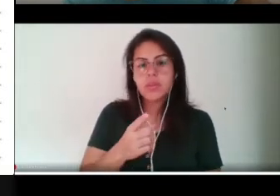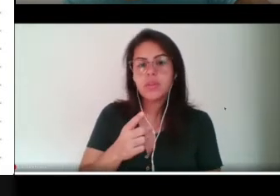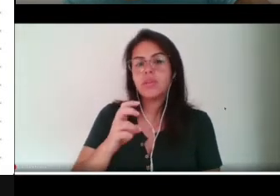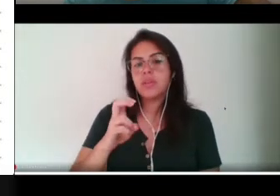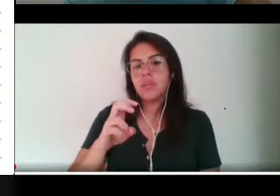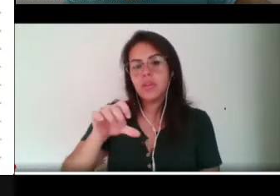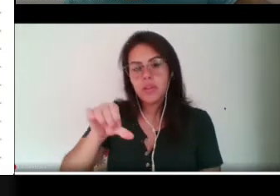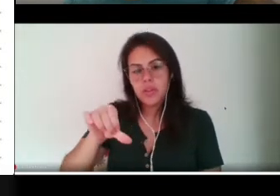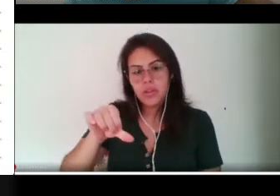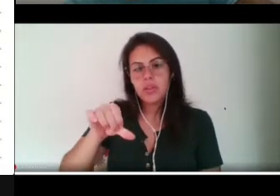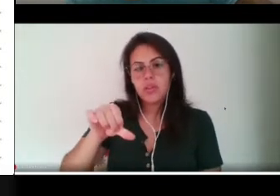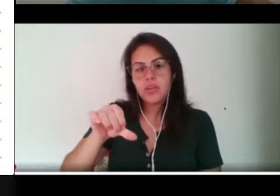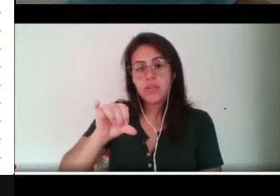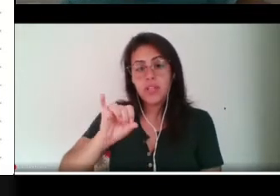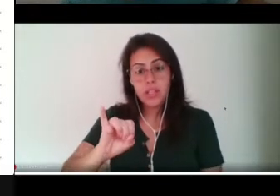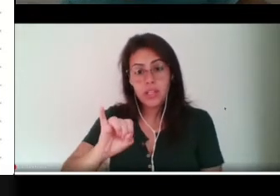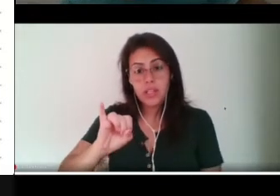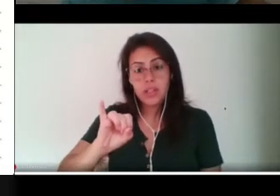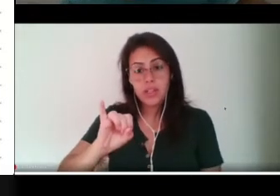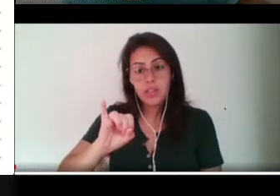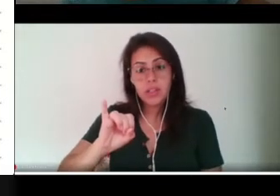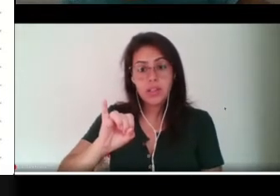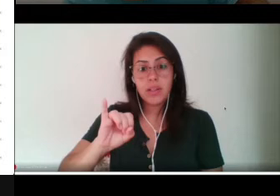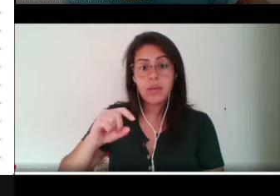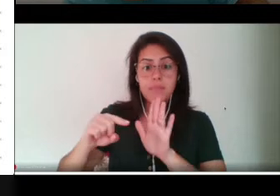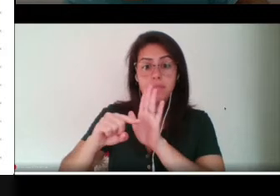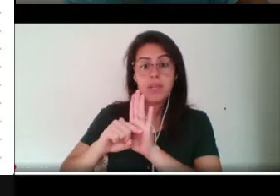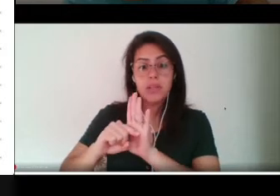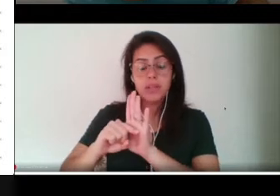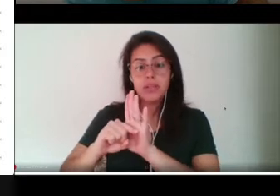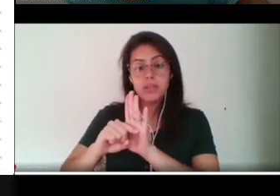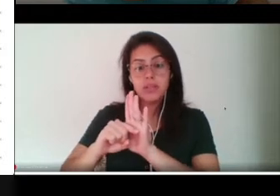283,59 e menos